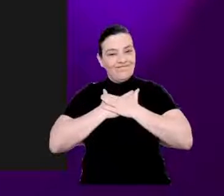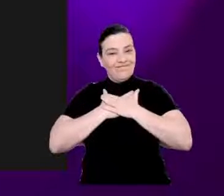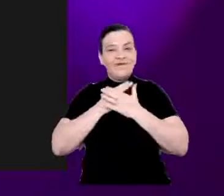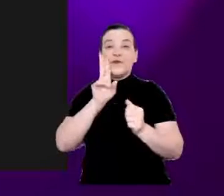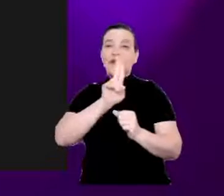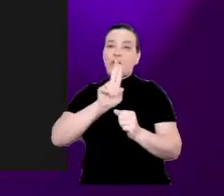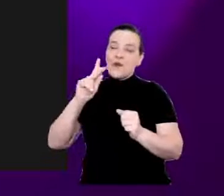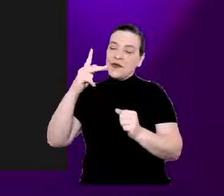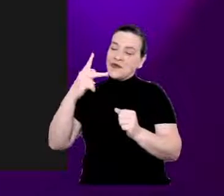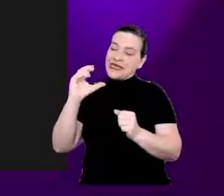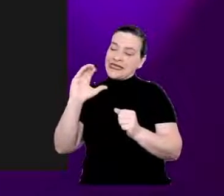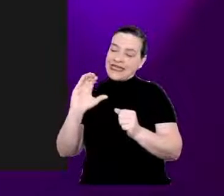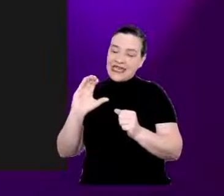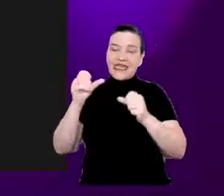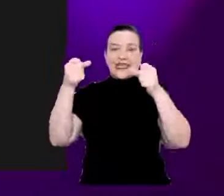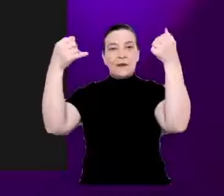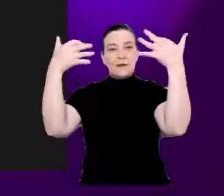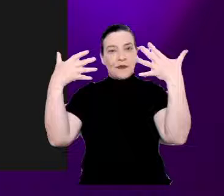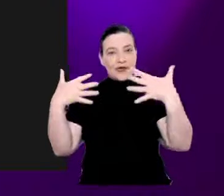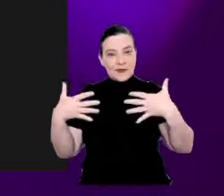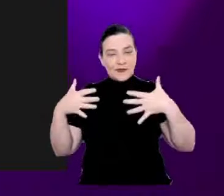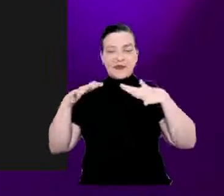PC, para falar para nós